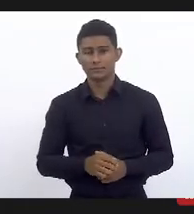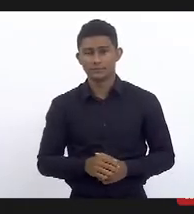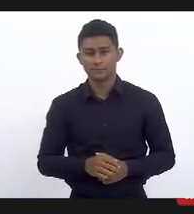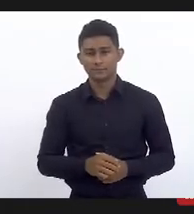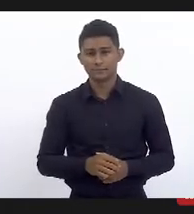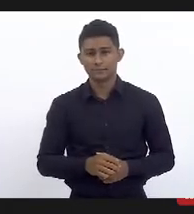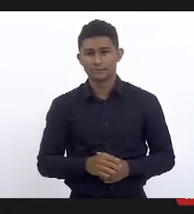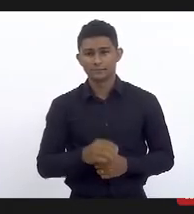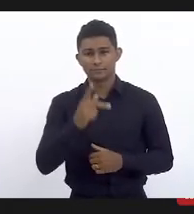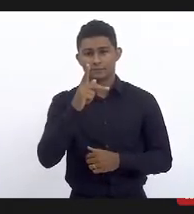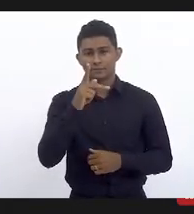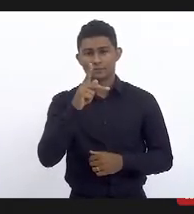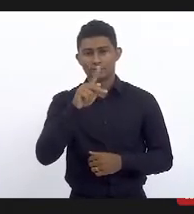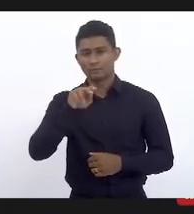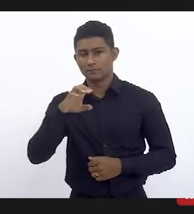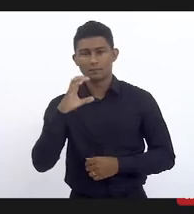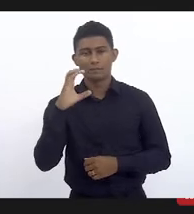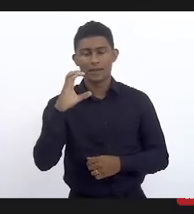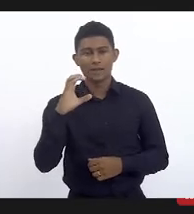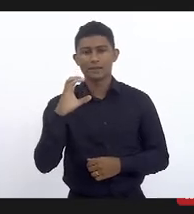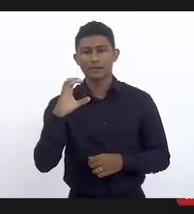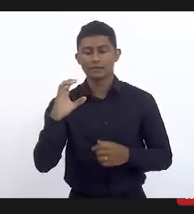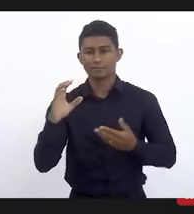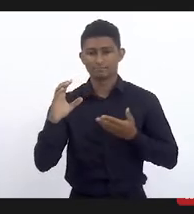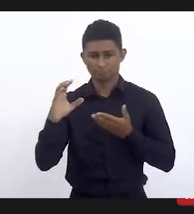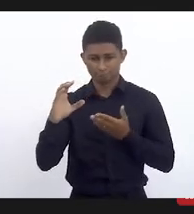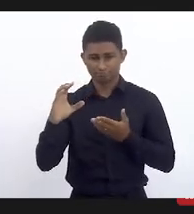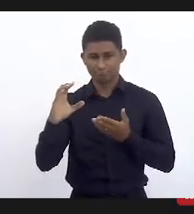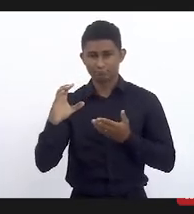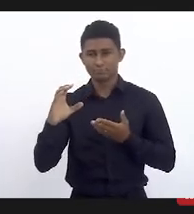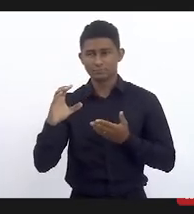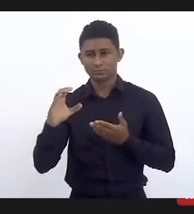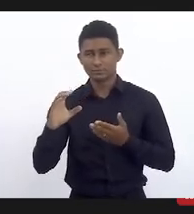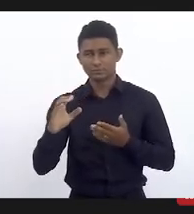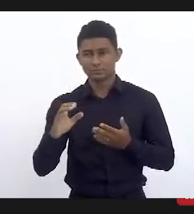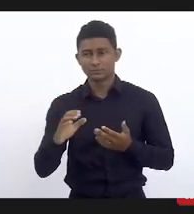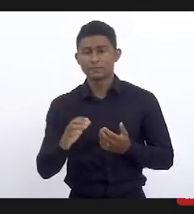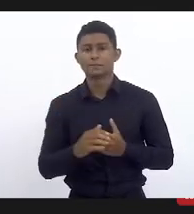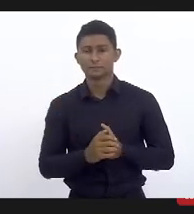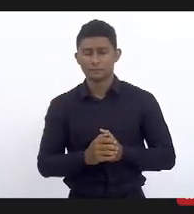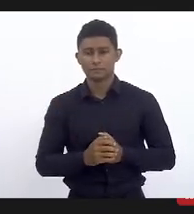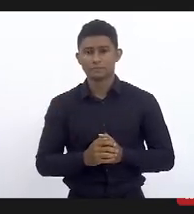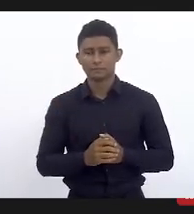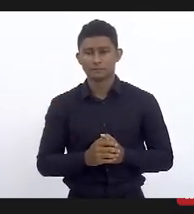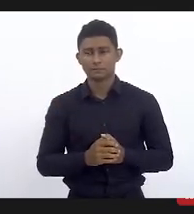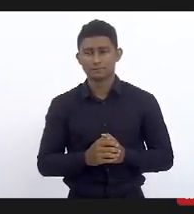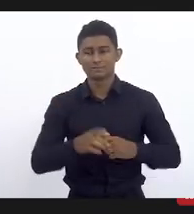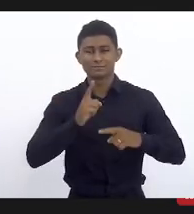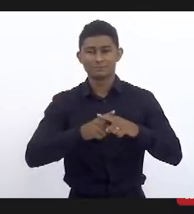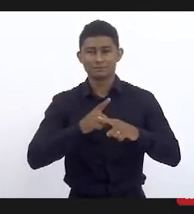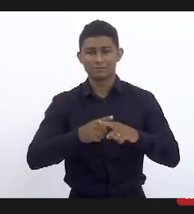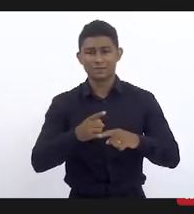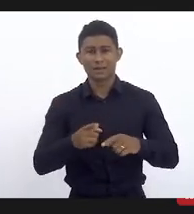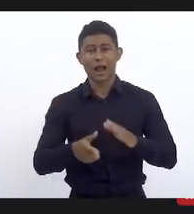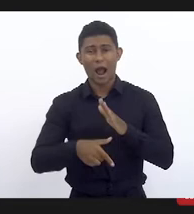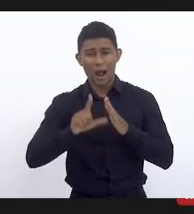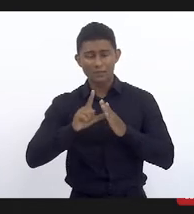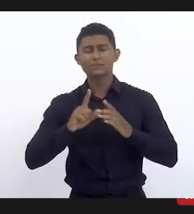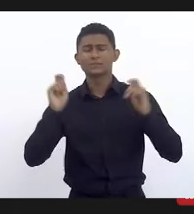Essa PEC dos precatórios é um assinte sobre todos os aspectos, porque eu tinha recurso para pagar